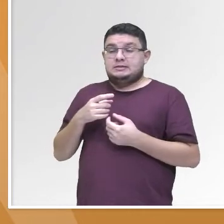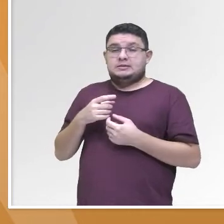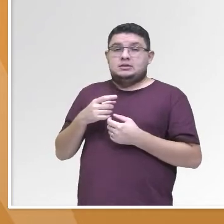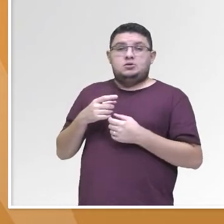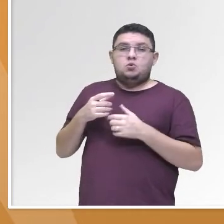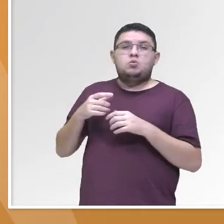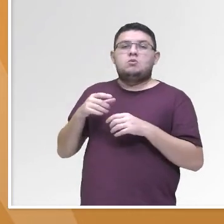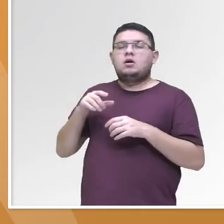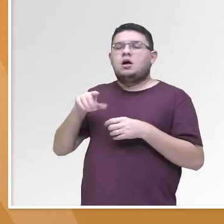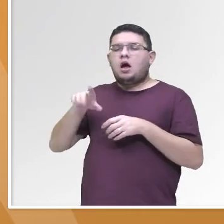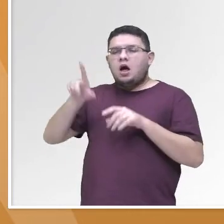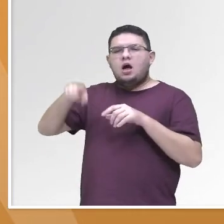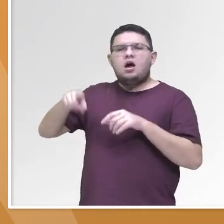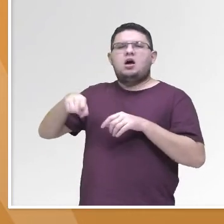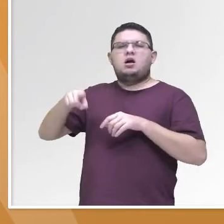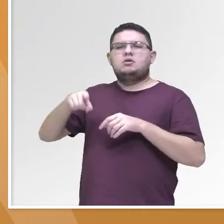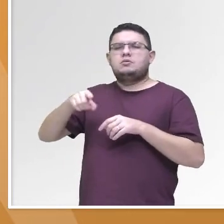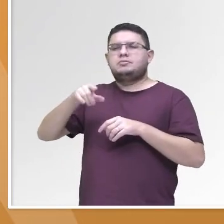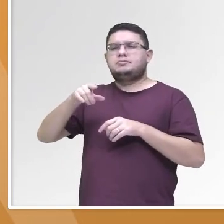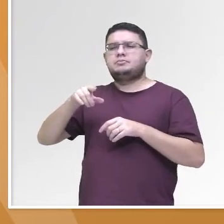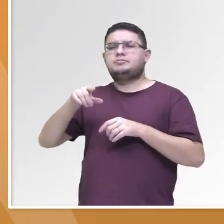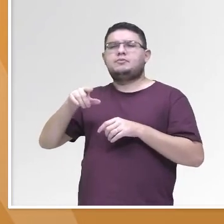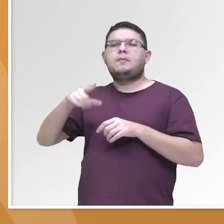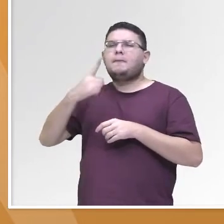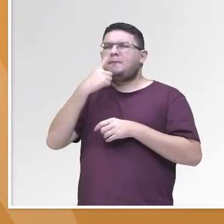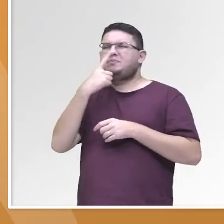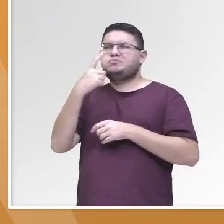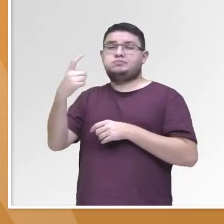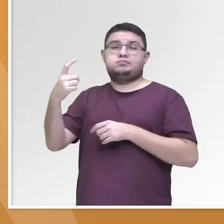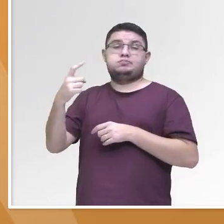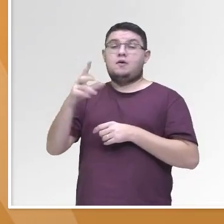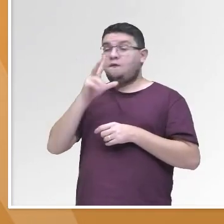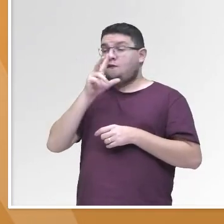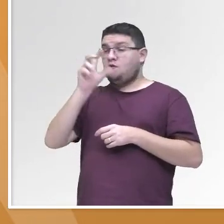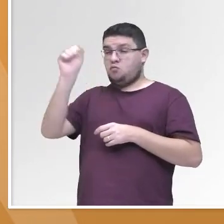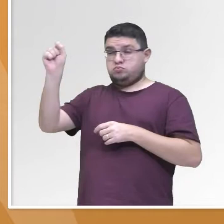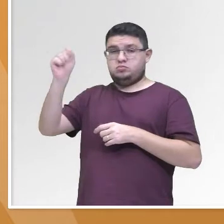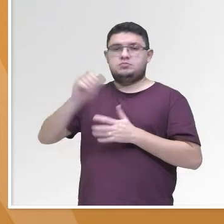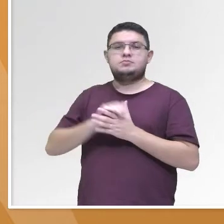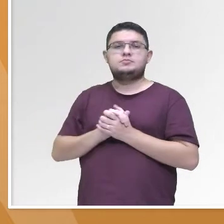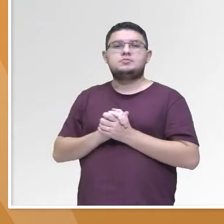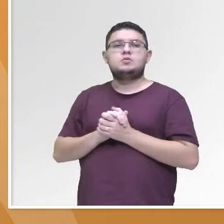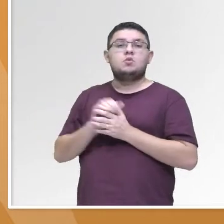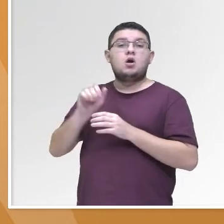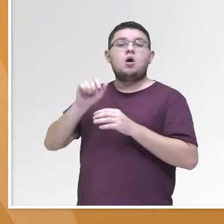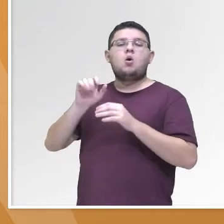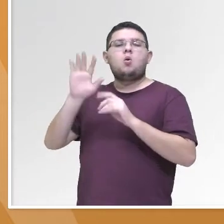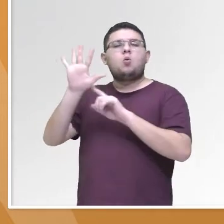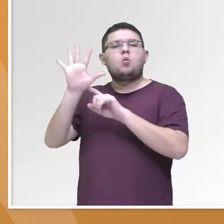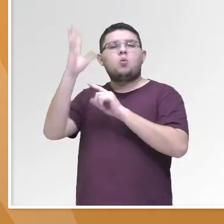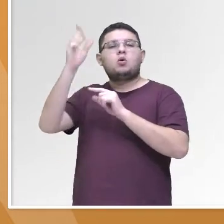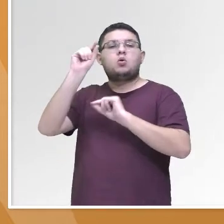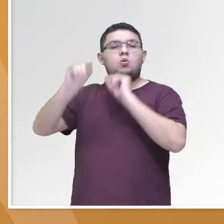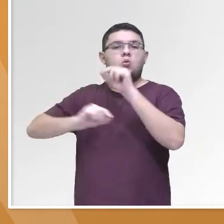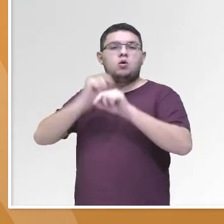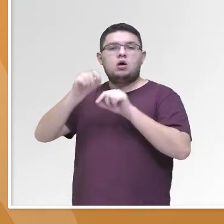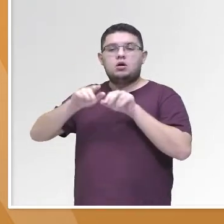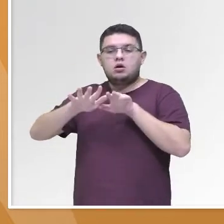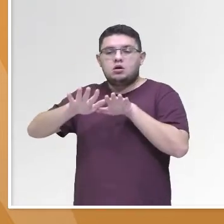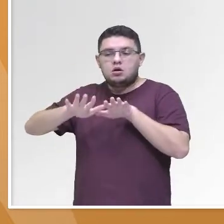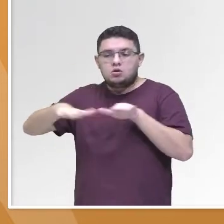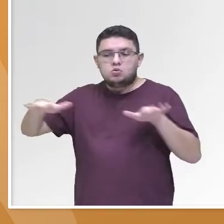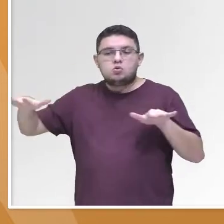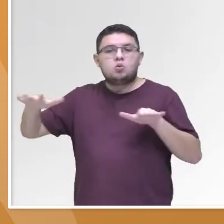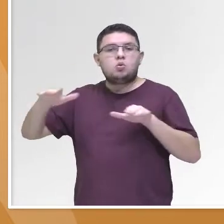cheiro forte, e tudo isso vai ocorrer o quê? A infiltração desse chorume, né,